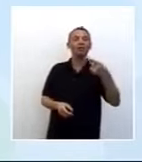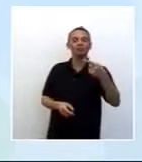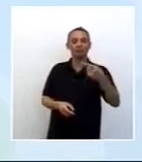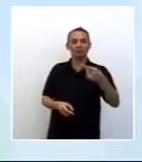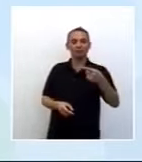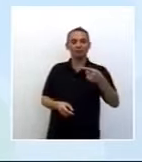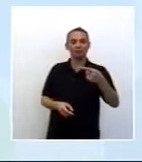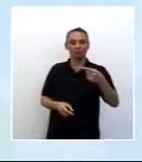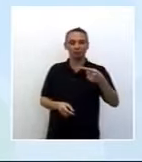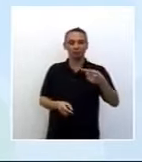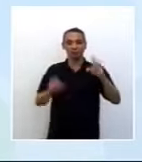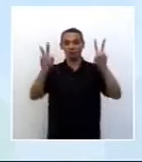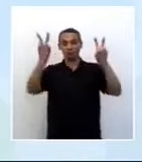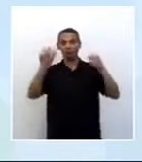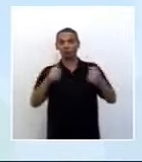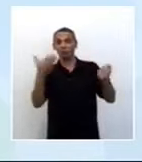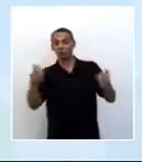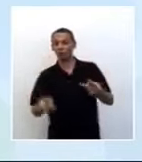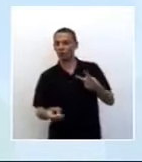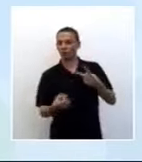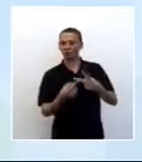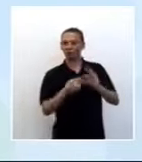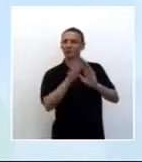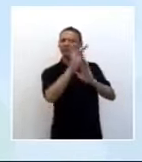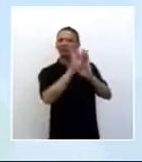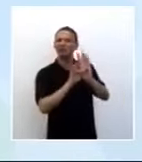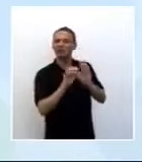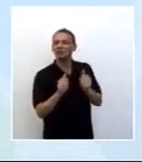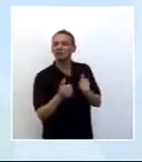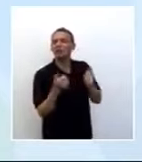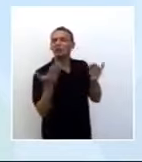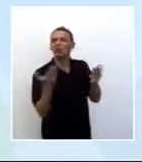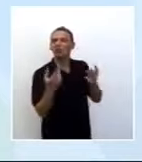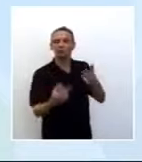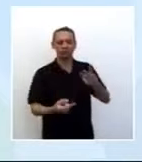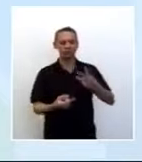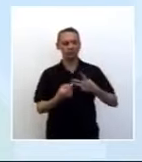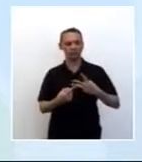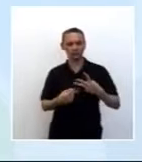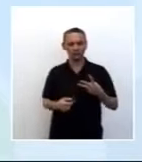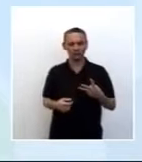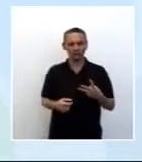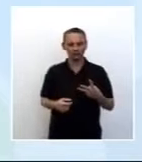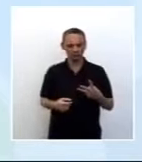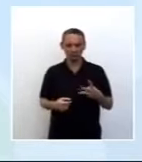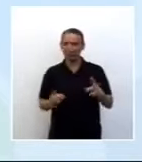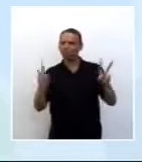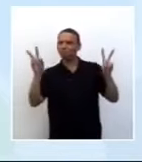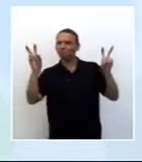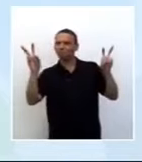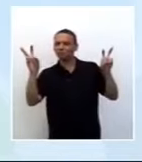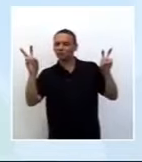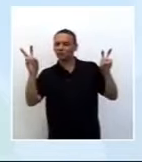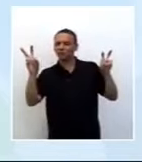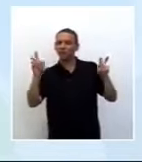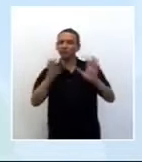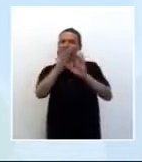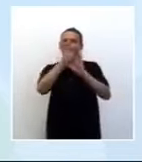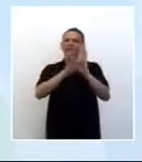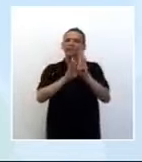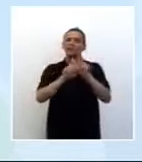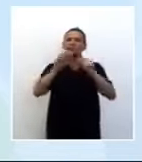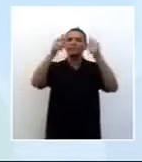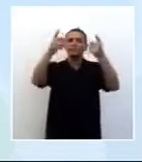tec-city que tipo de texto é esse sobre o que é sobre o que ele é